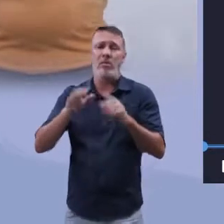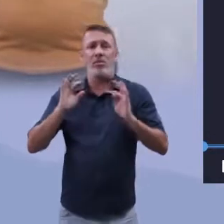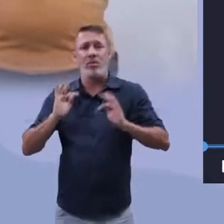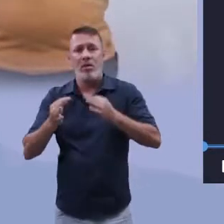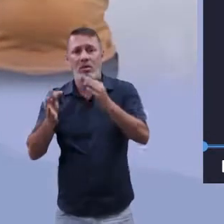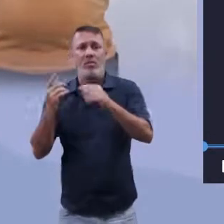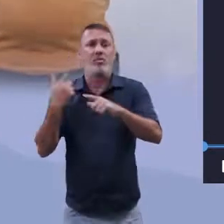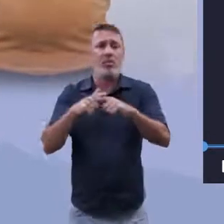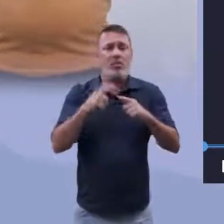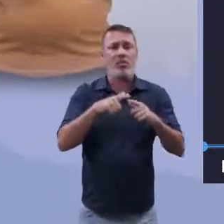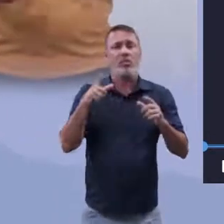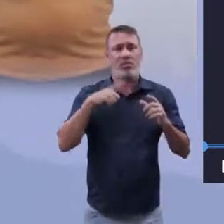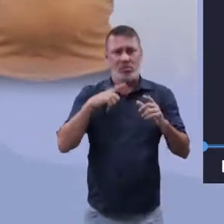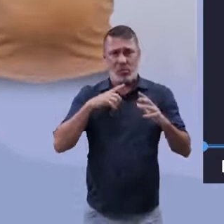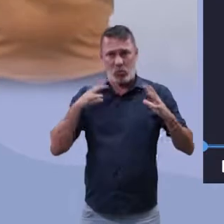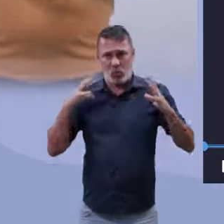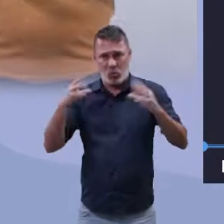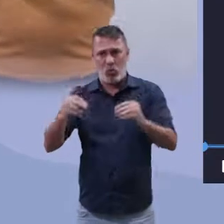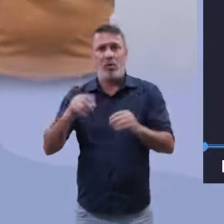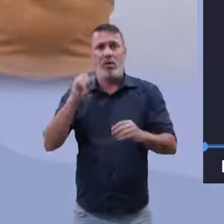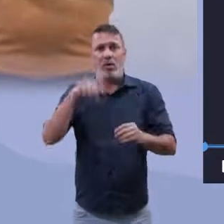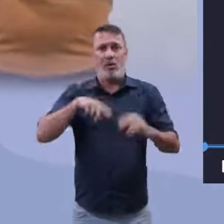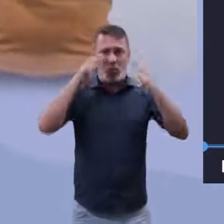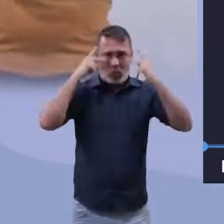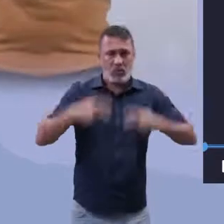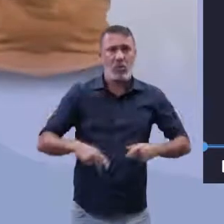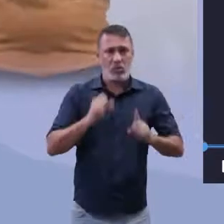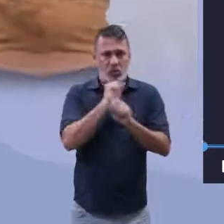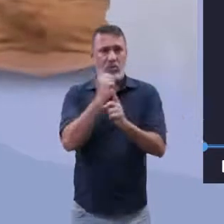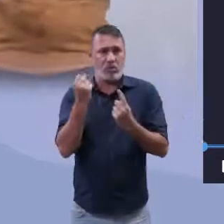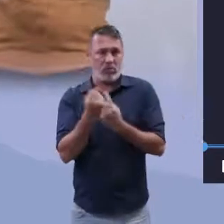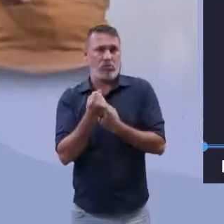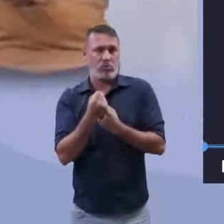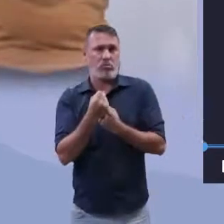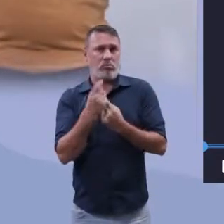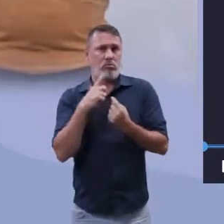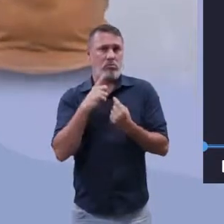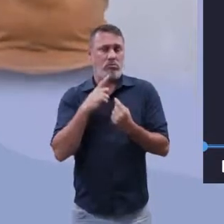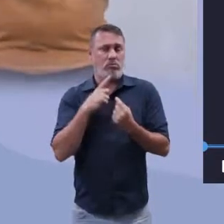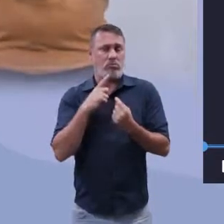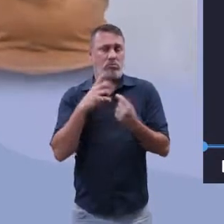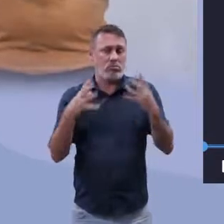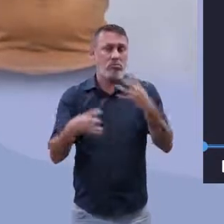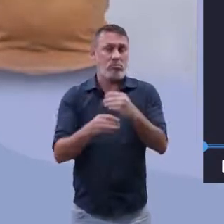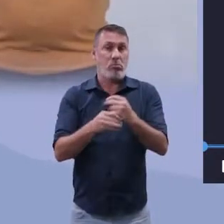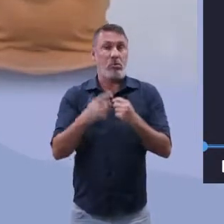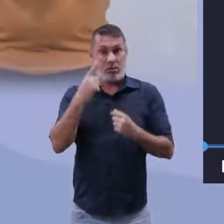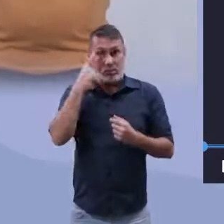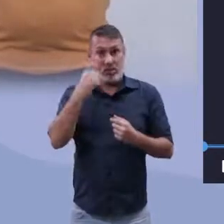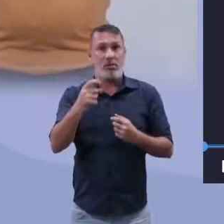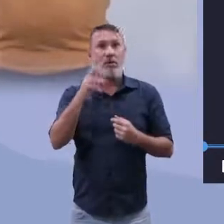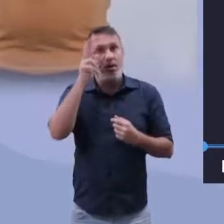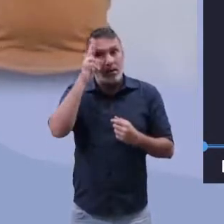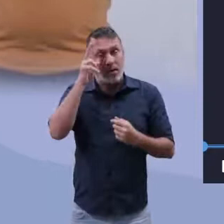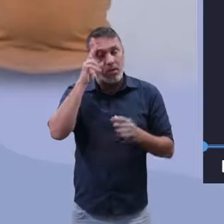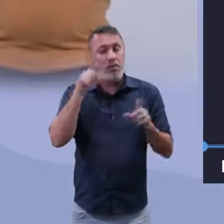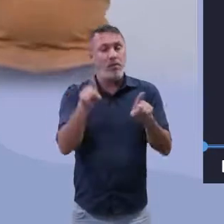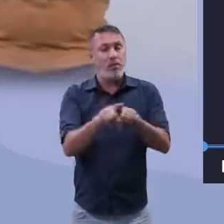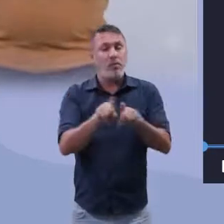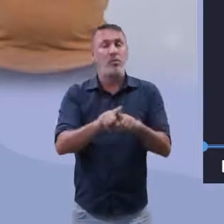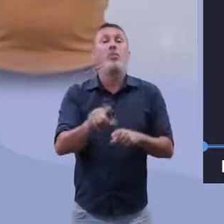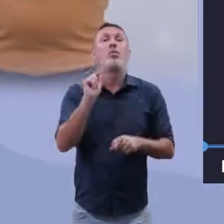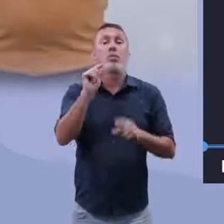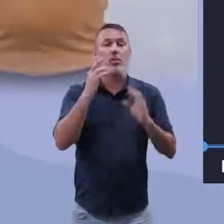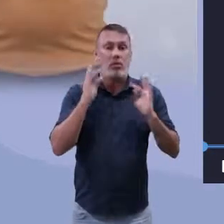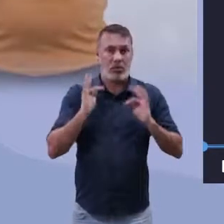que a tecnologia como um todo trouxe para o homem, para a sociedade. É bem interessante relembrar